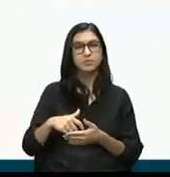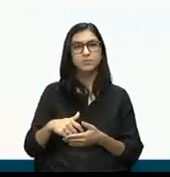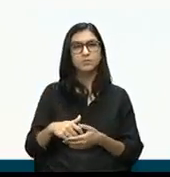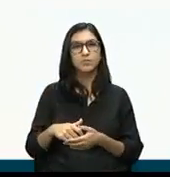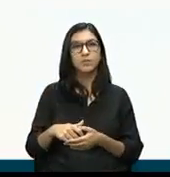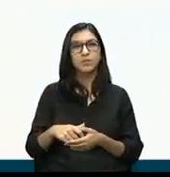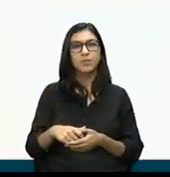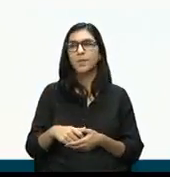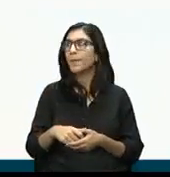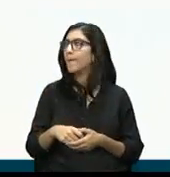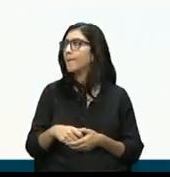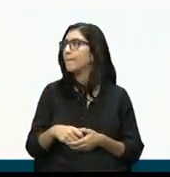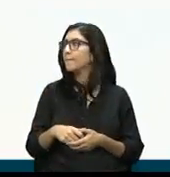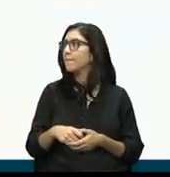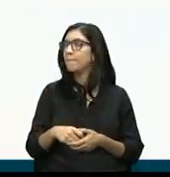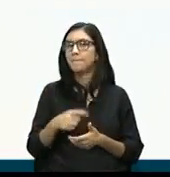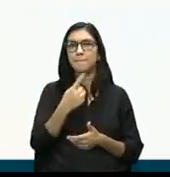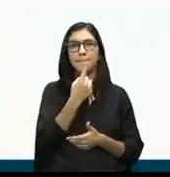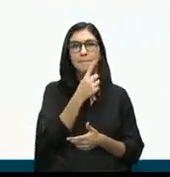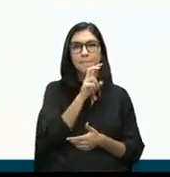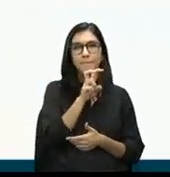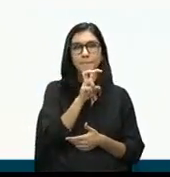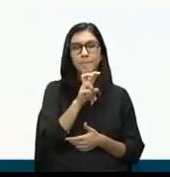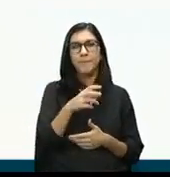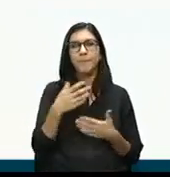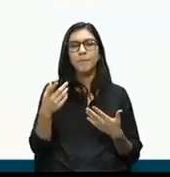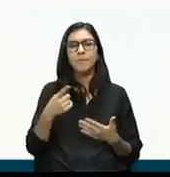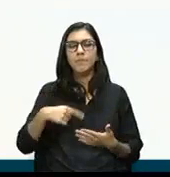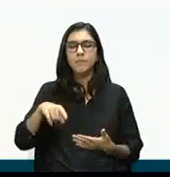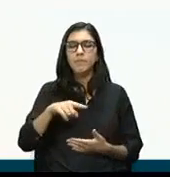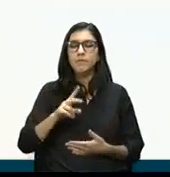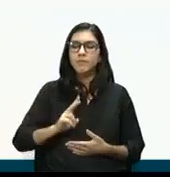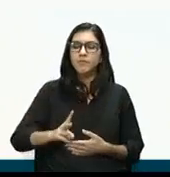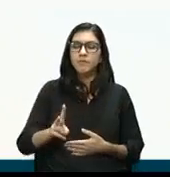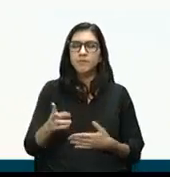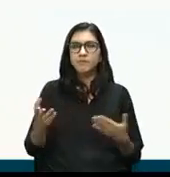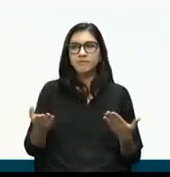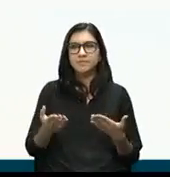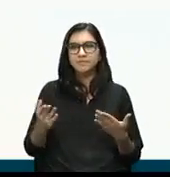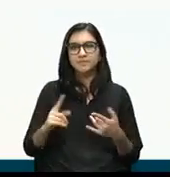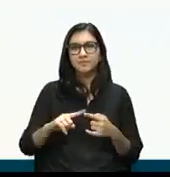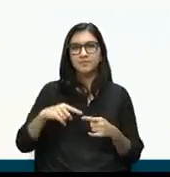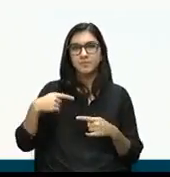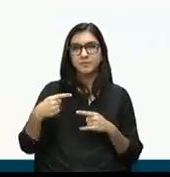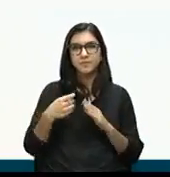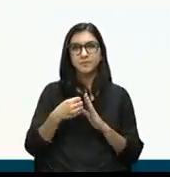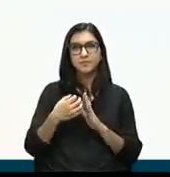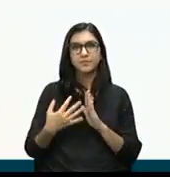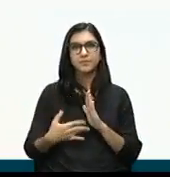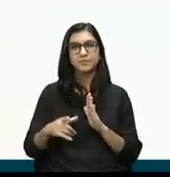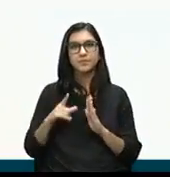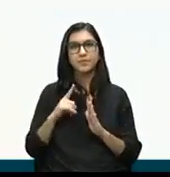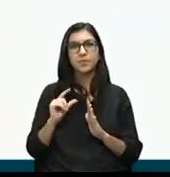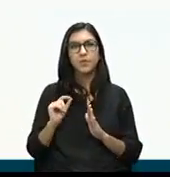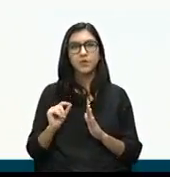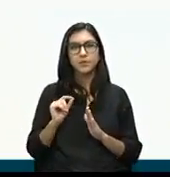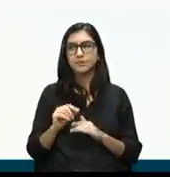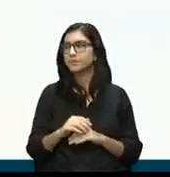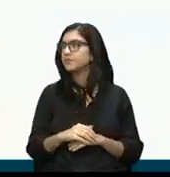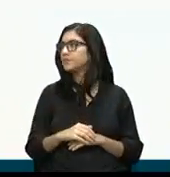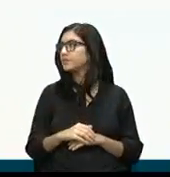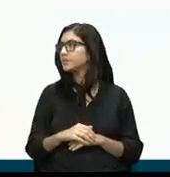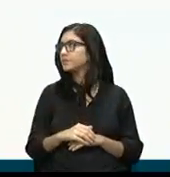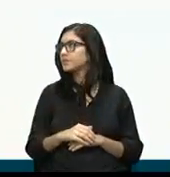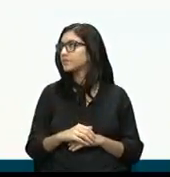é o 15. Então, se nós continuarmos agora com os próximos elementos, o que eu vou ter? Eu vou ter